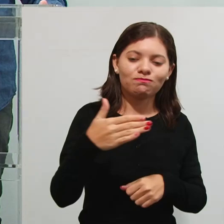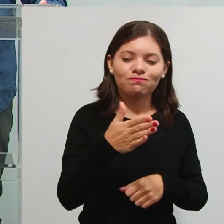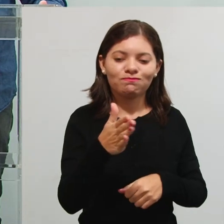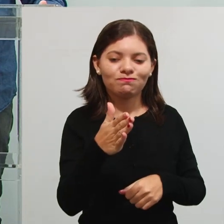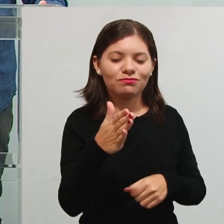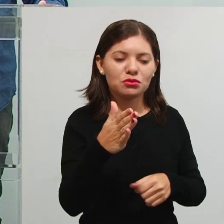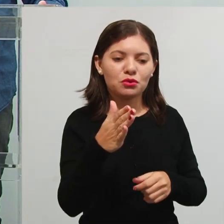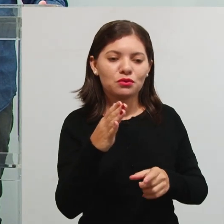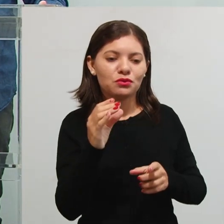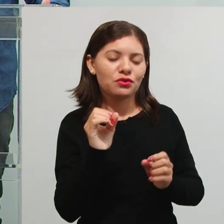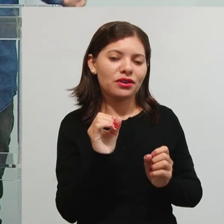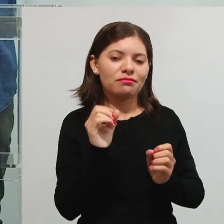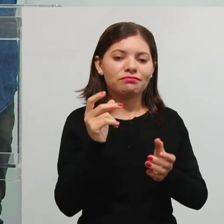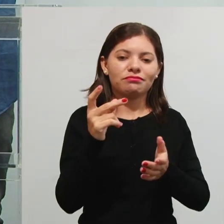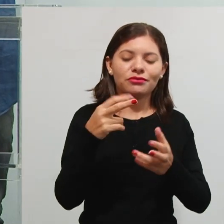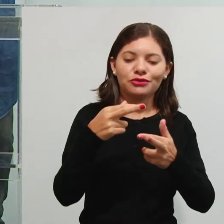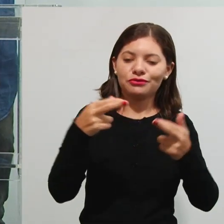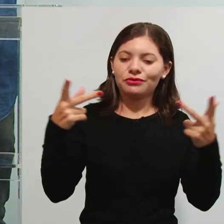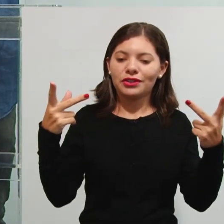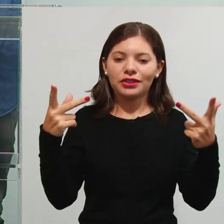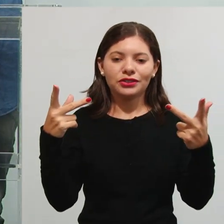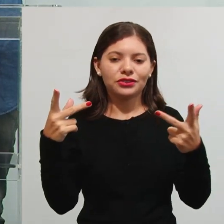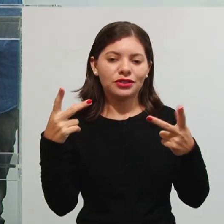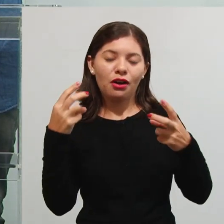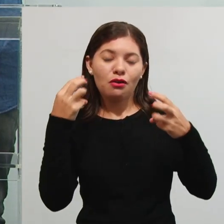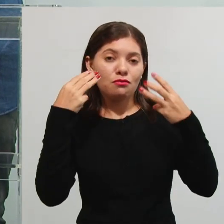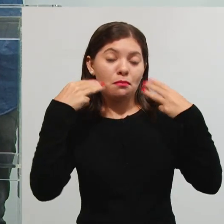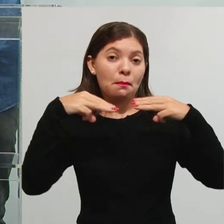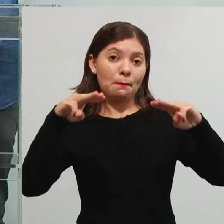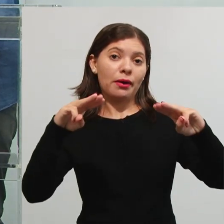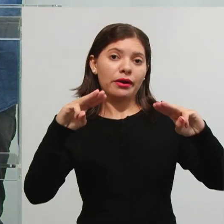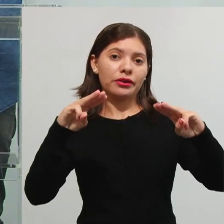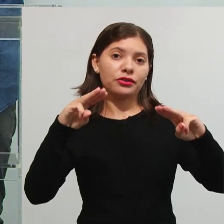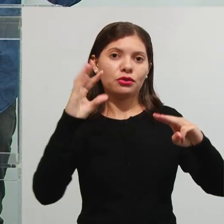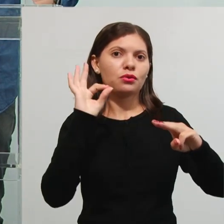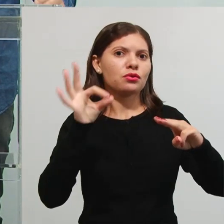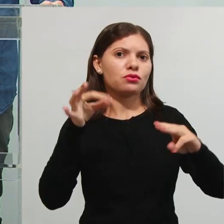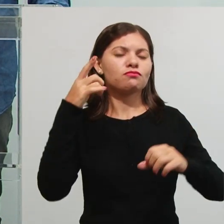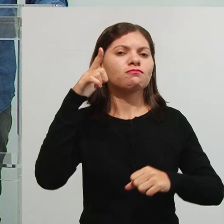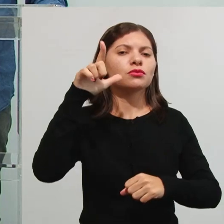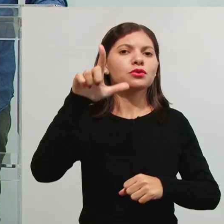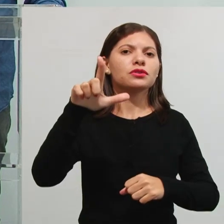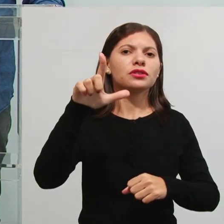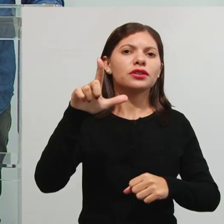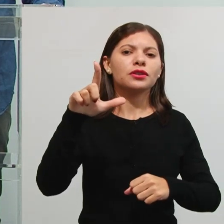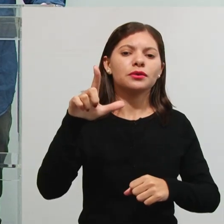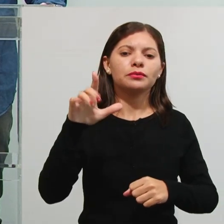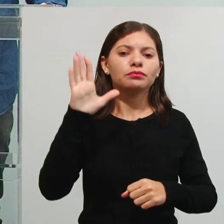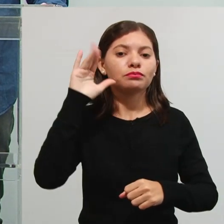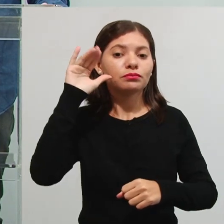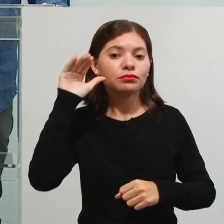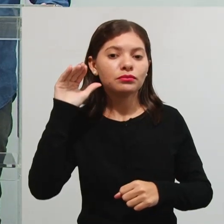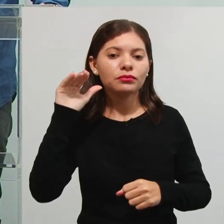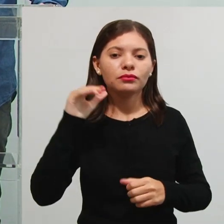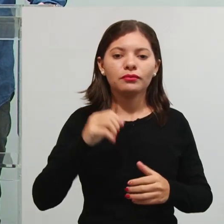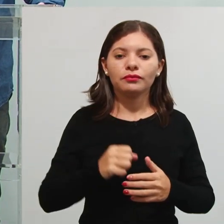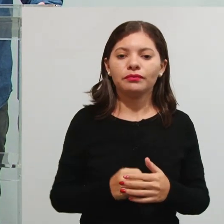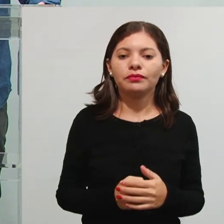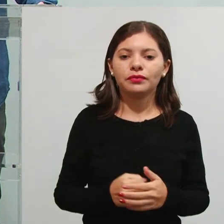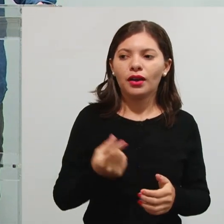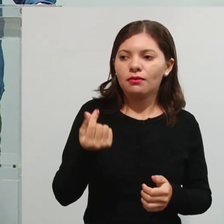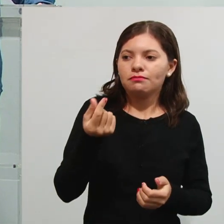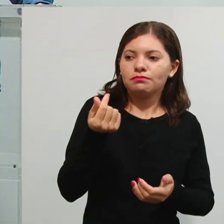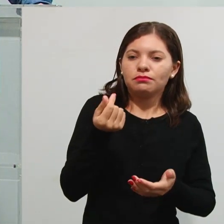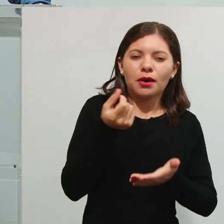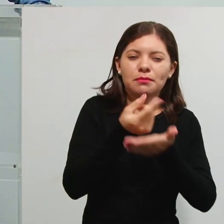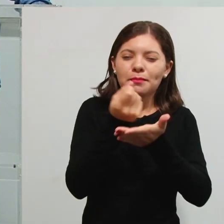de demanda, né? Uma ação de marketing que você fez e deu certo e atraiu clientes, mas não pegue aquele dinheiro e saia gastando